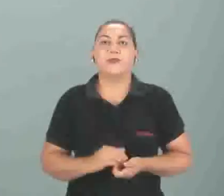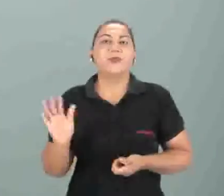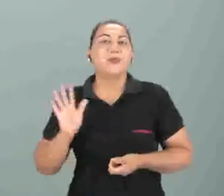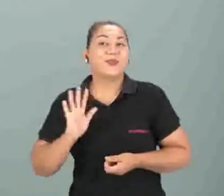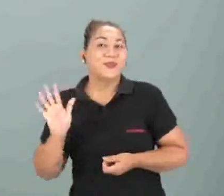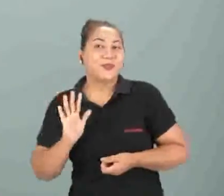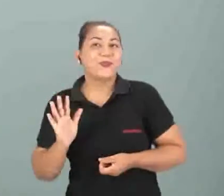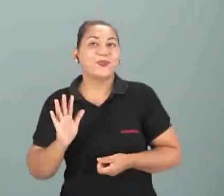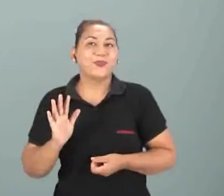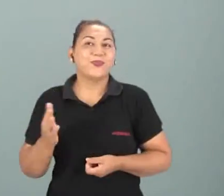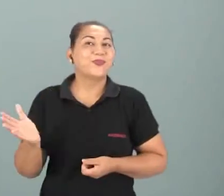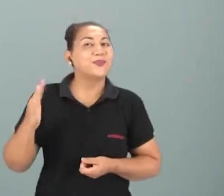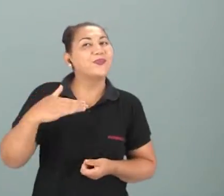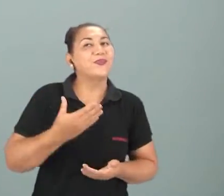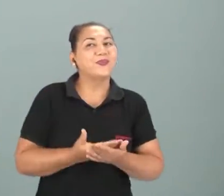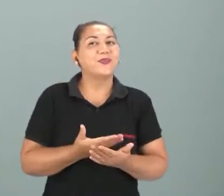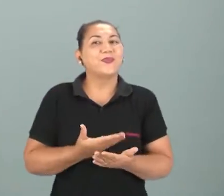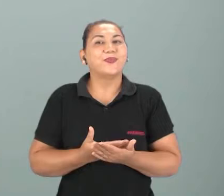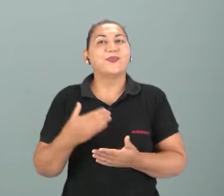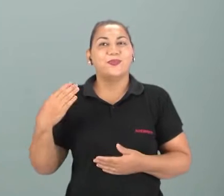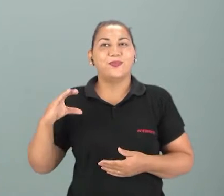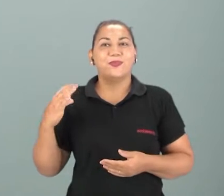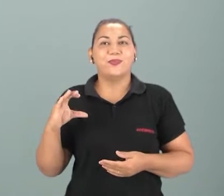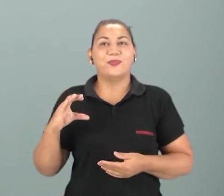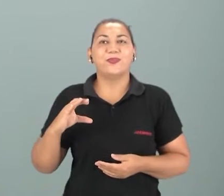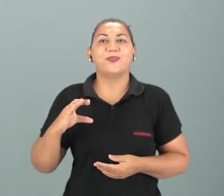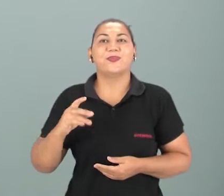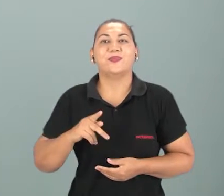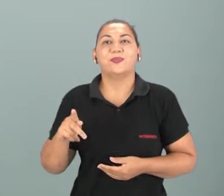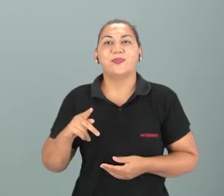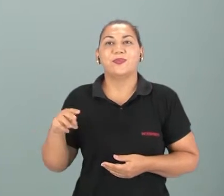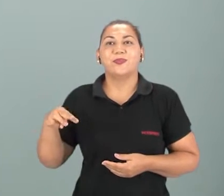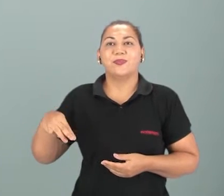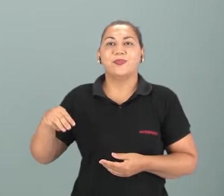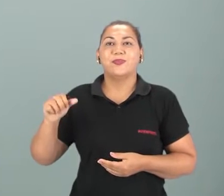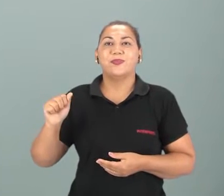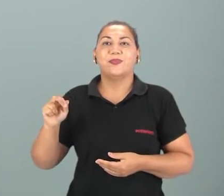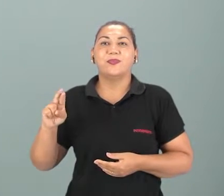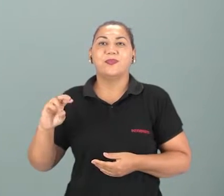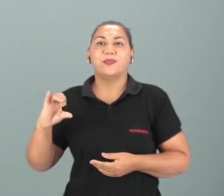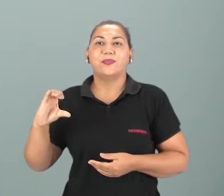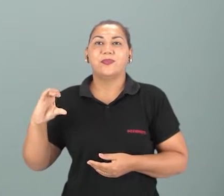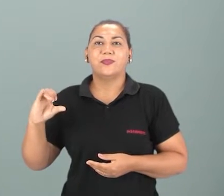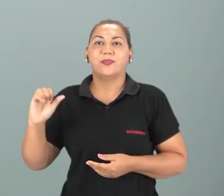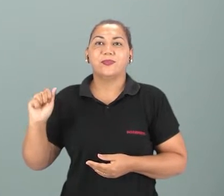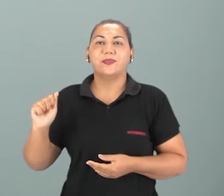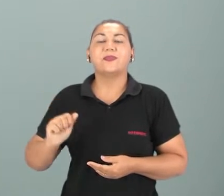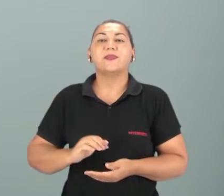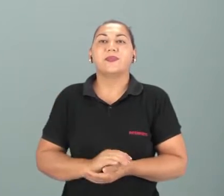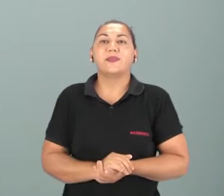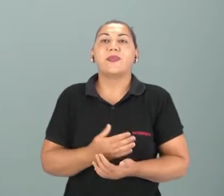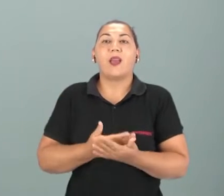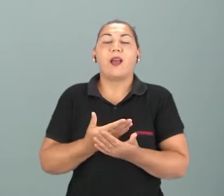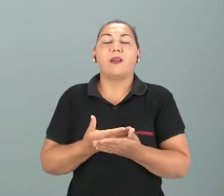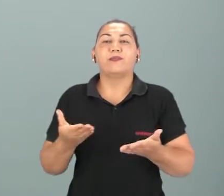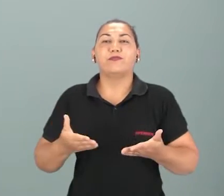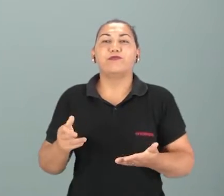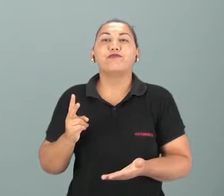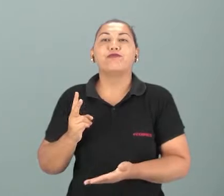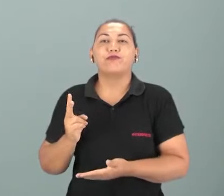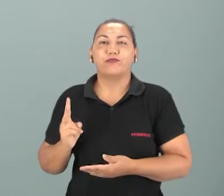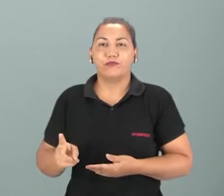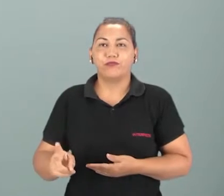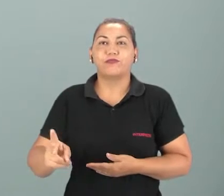Olá, pessoal! Sejam bem-vindos a mais uma aula de ciências. Eu sou a professora Márcia. Na aula de hoje, nós vamos dar continuidade às